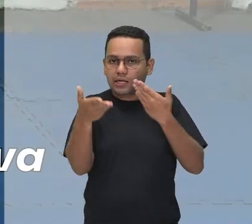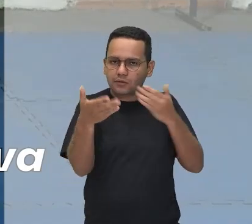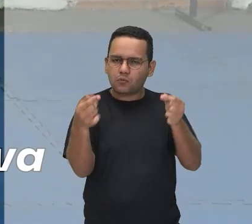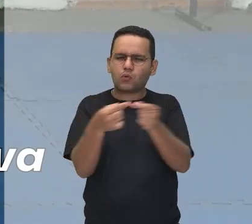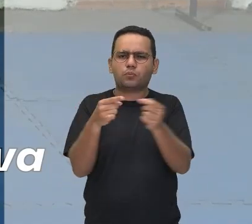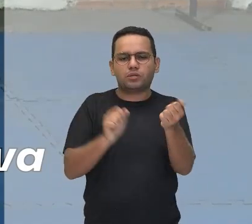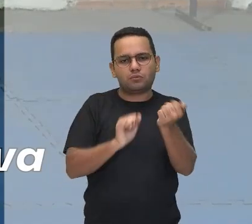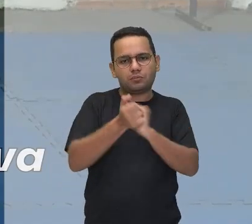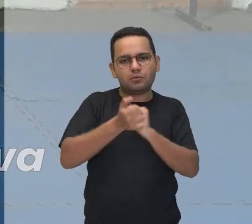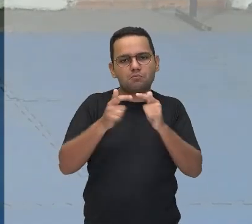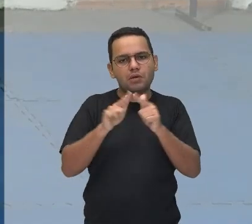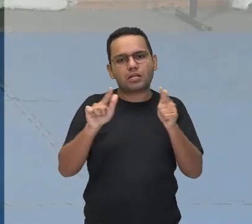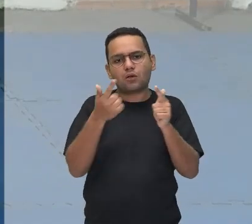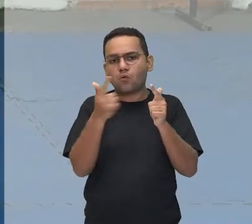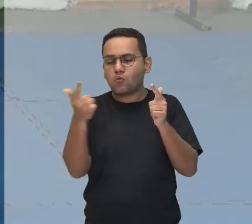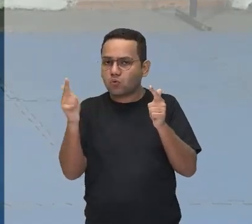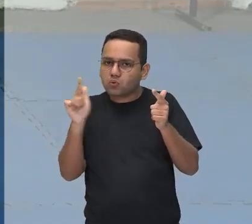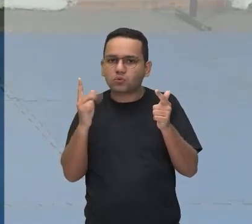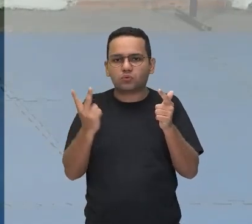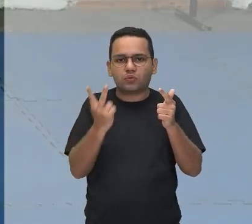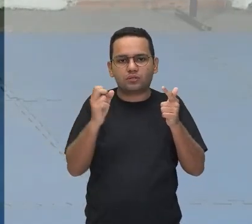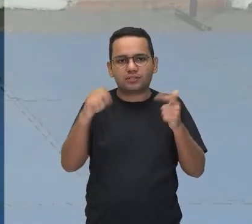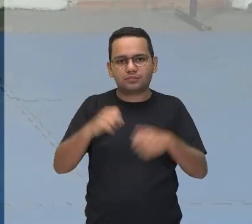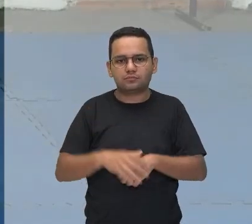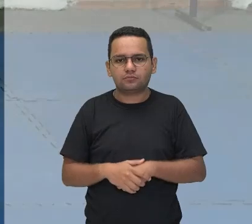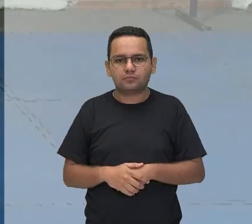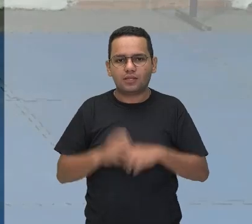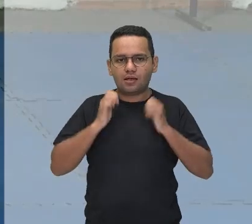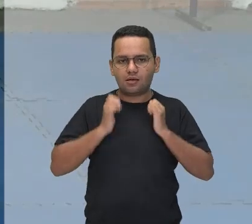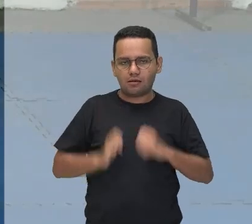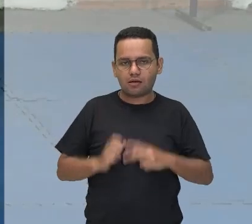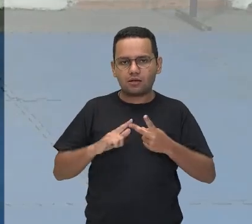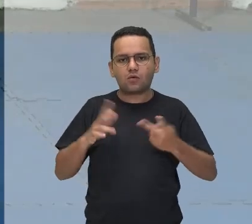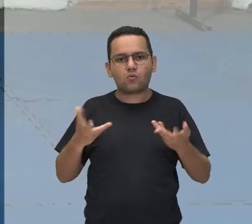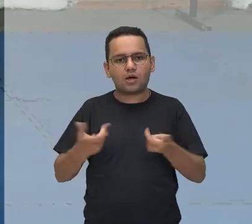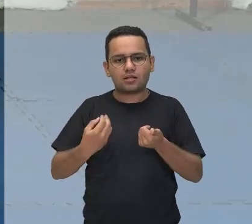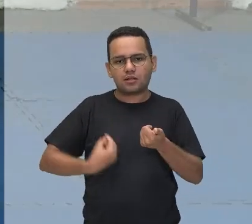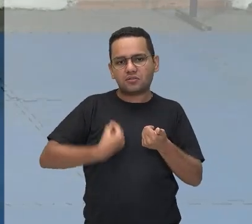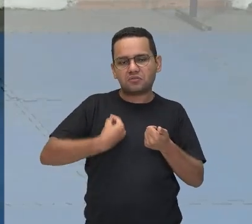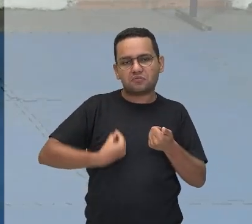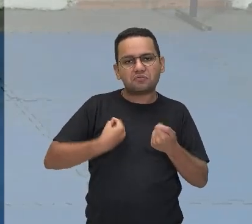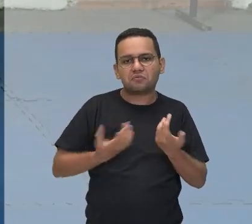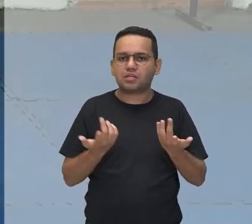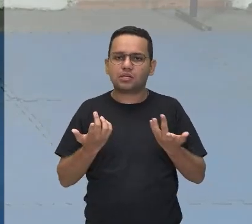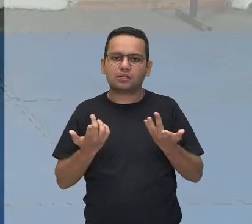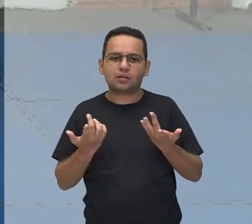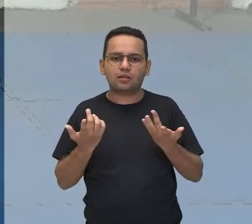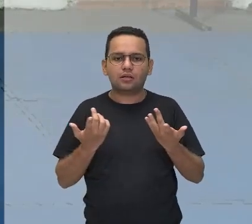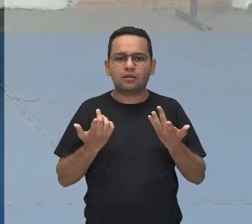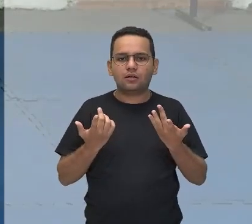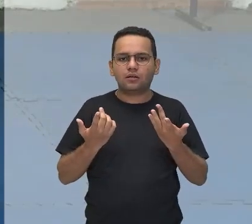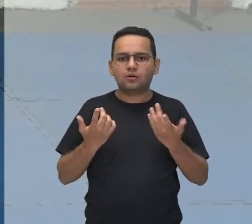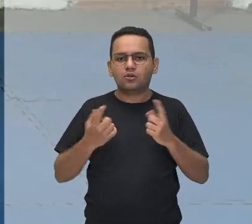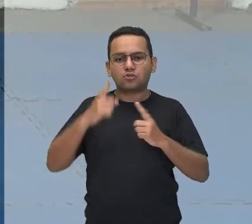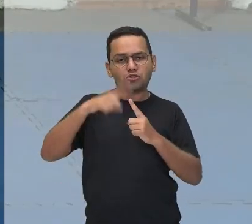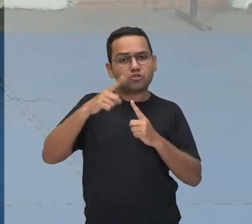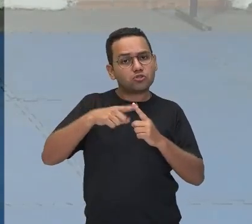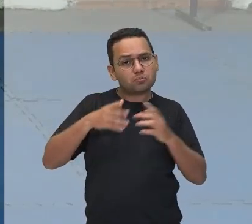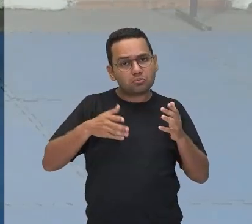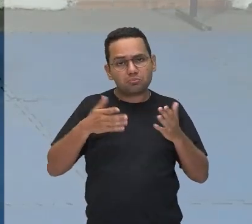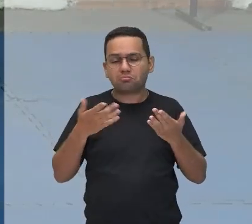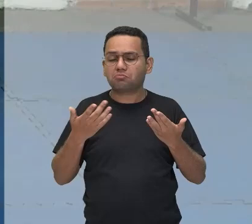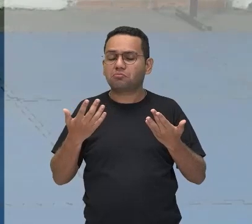traz inúmeros outros valores, como a disciplina, a qualidade de vida, a filosofia. Eu costumo dizer